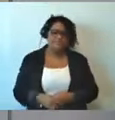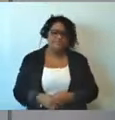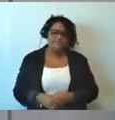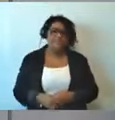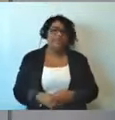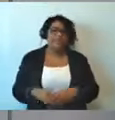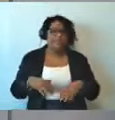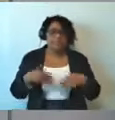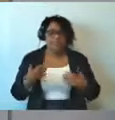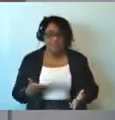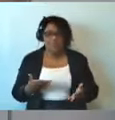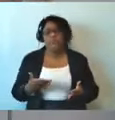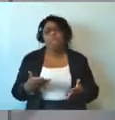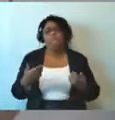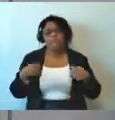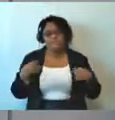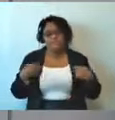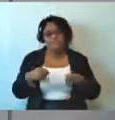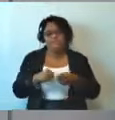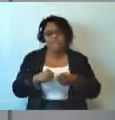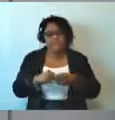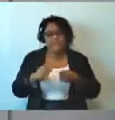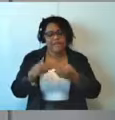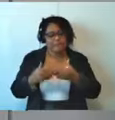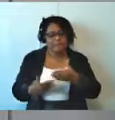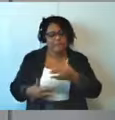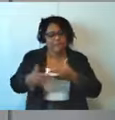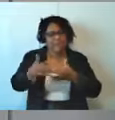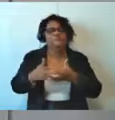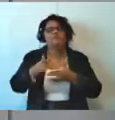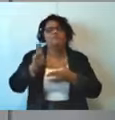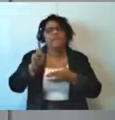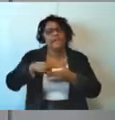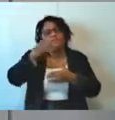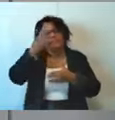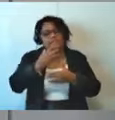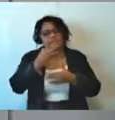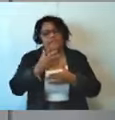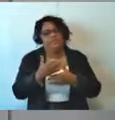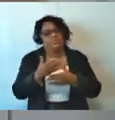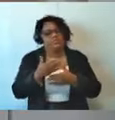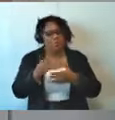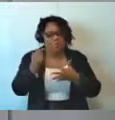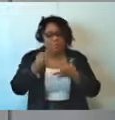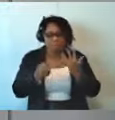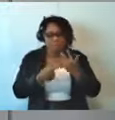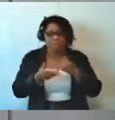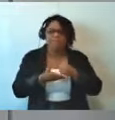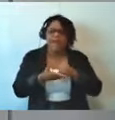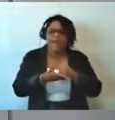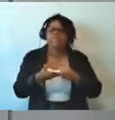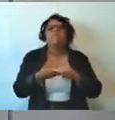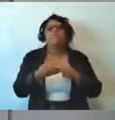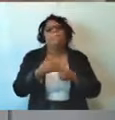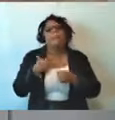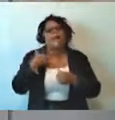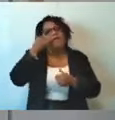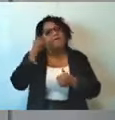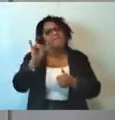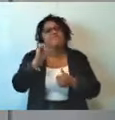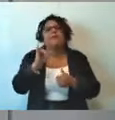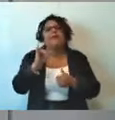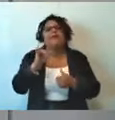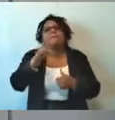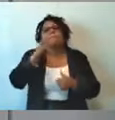com seriedade, sabe? Com princípios, para que ali não venha derrubar um pai de família, não venha machucar uma outra pessoa. Porque